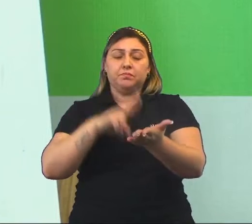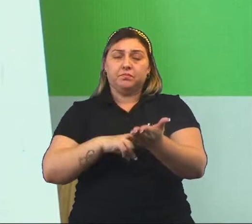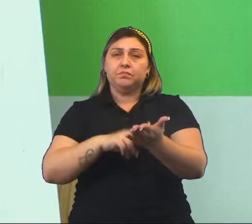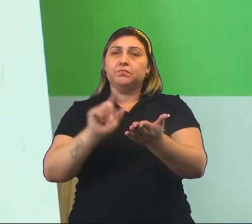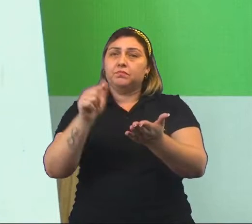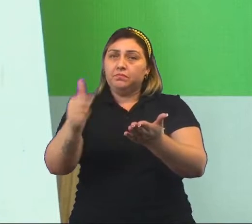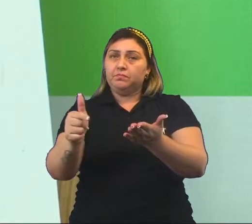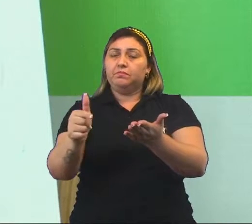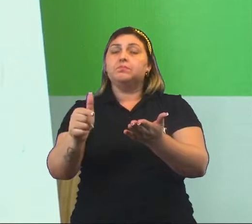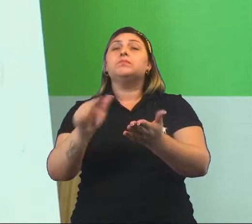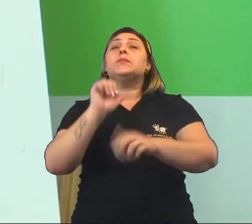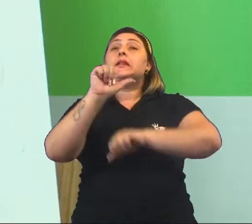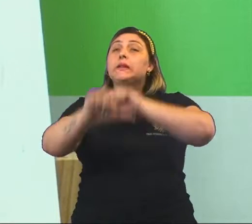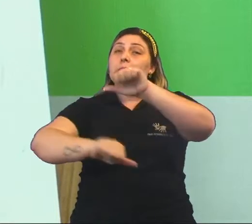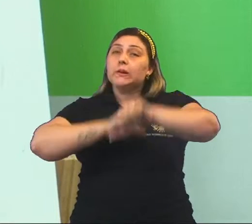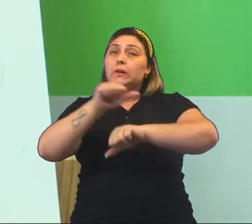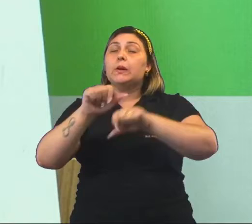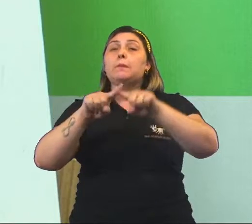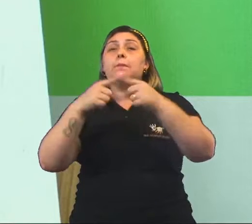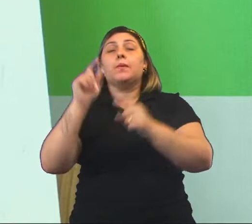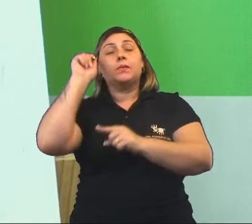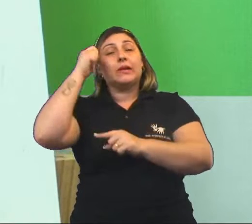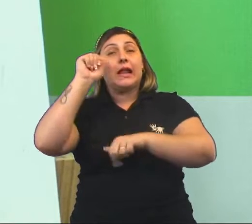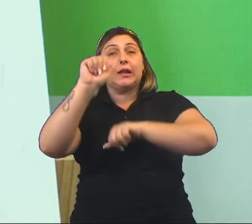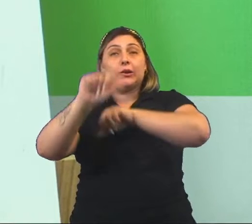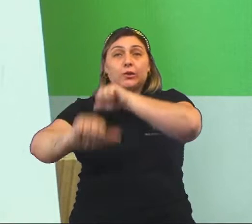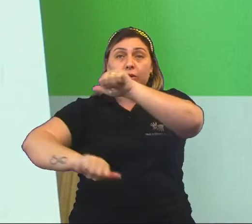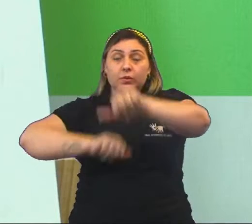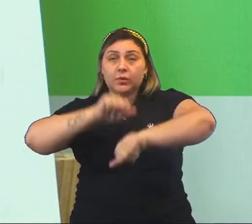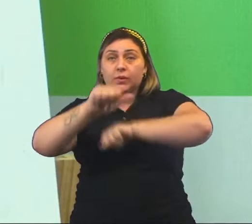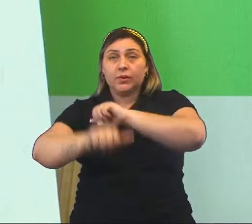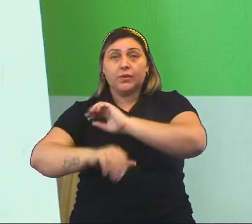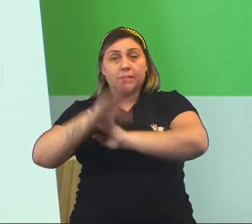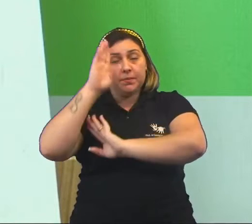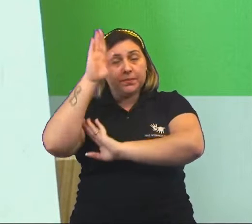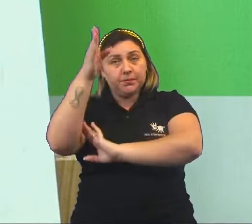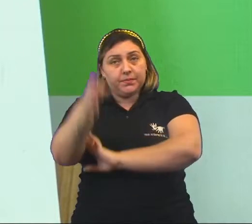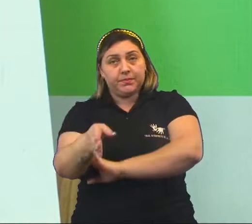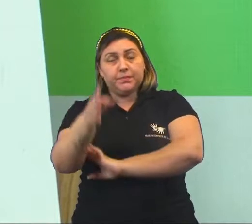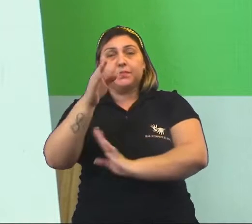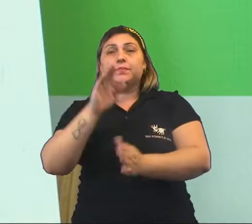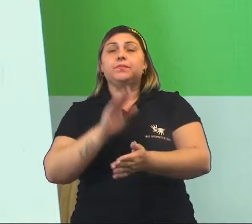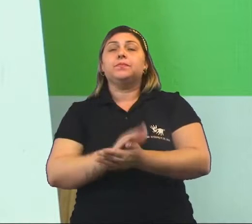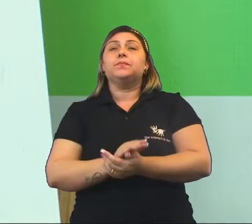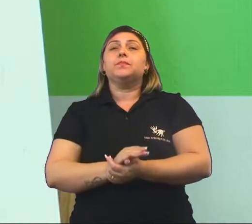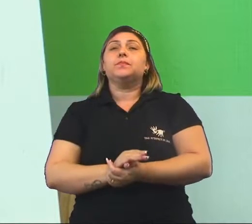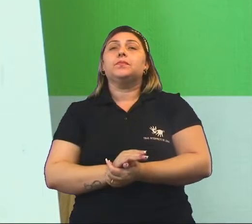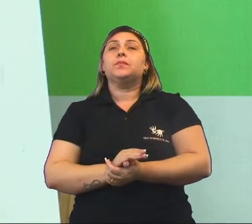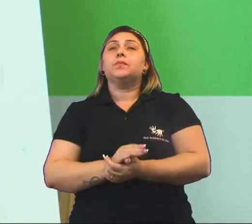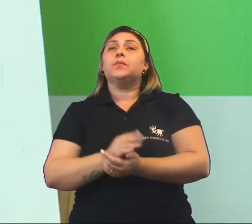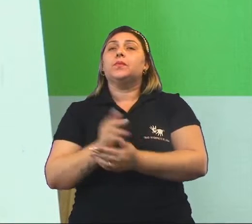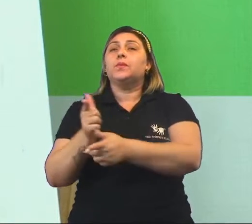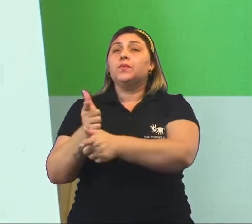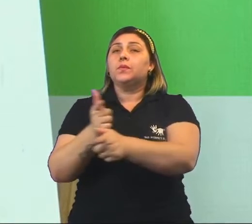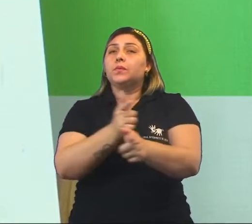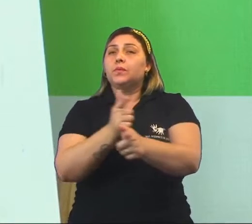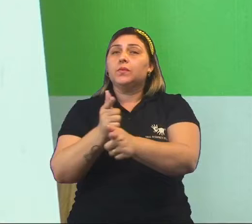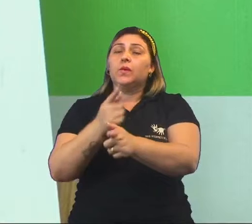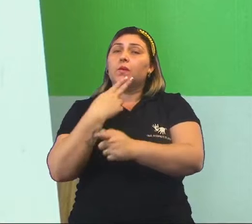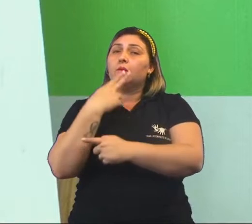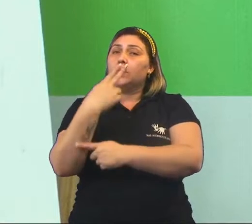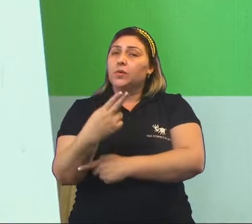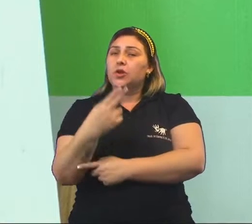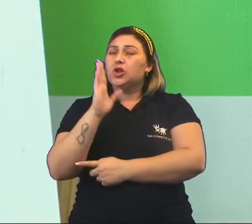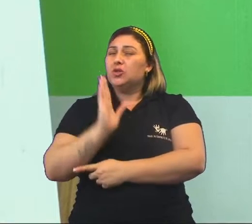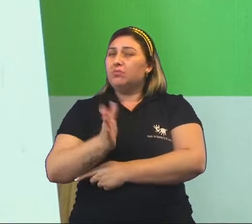Então, o escambo é isso. Só que os negros eram trocados principalmente por fumo ou aguardente.